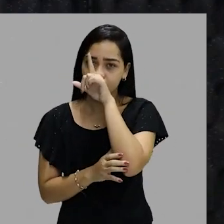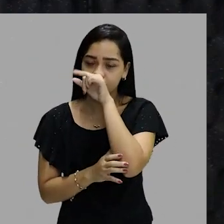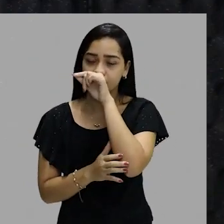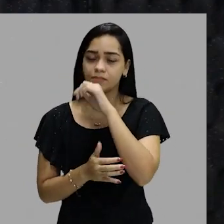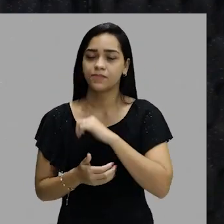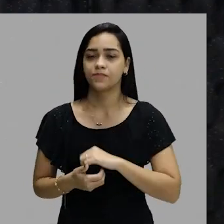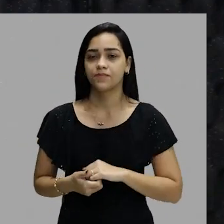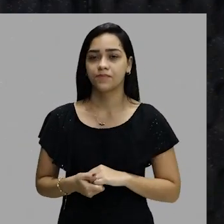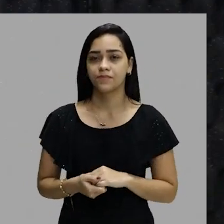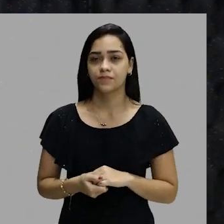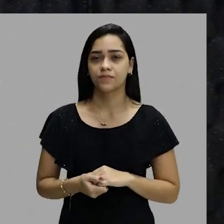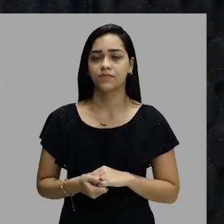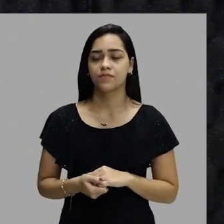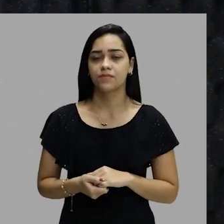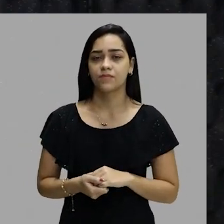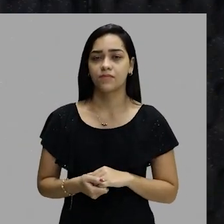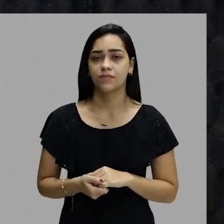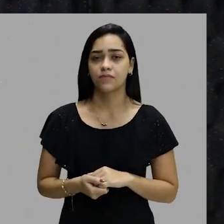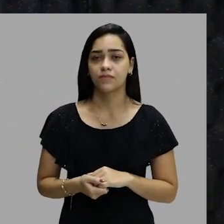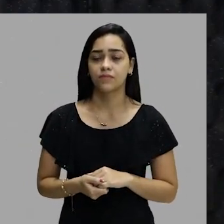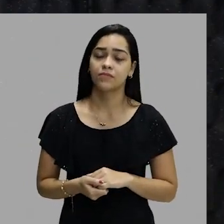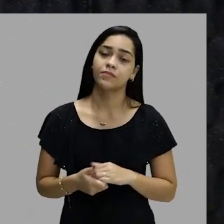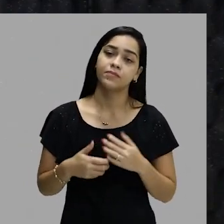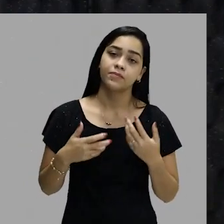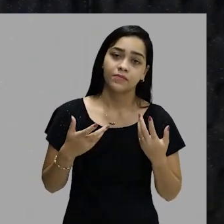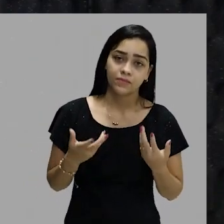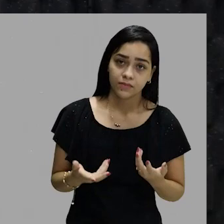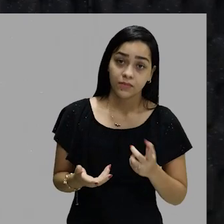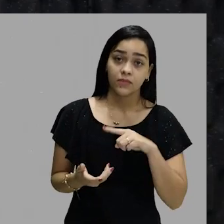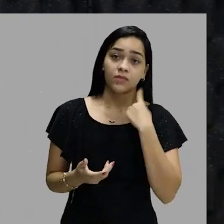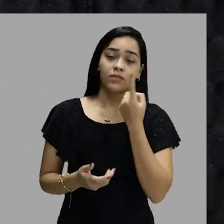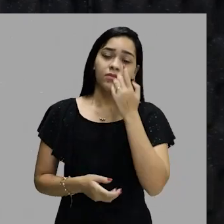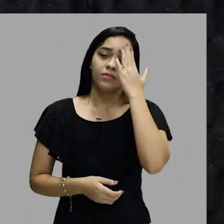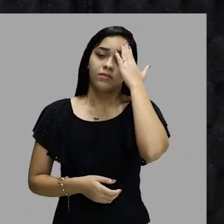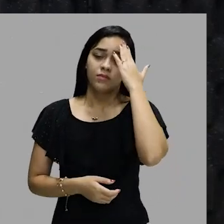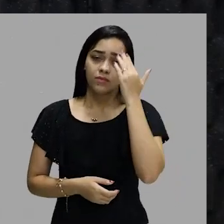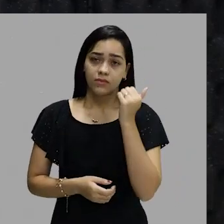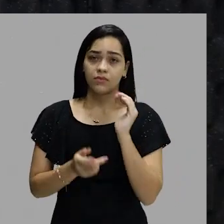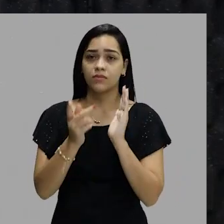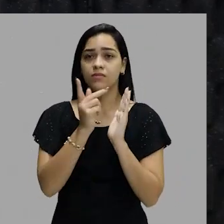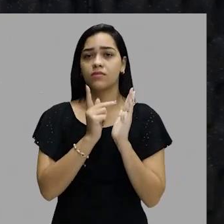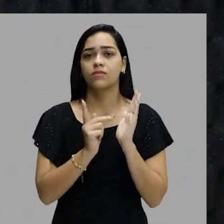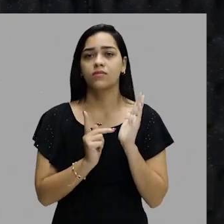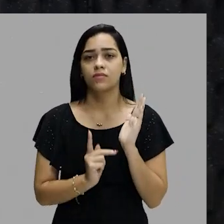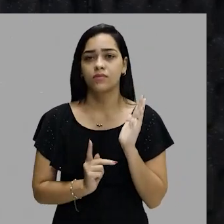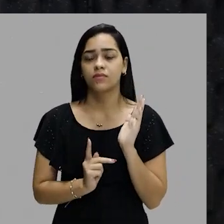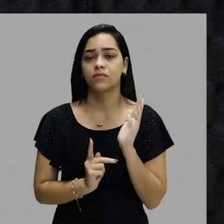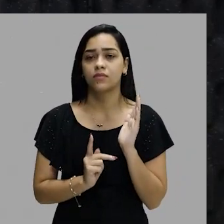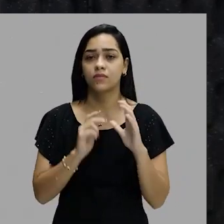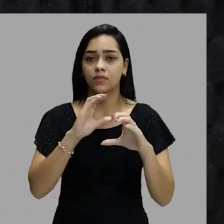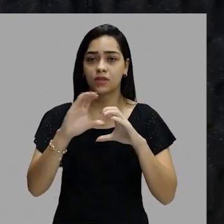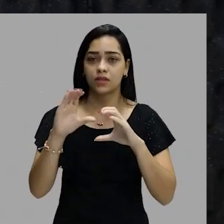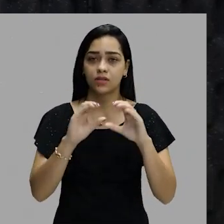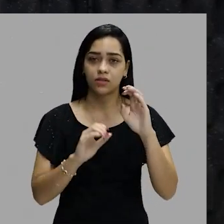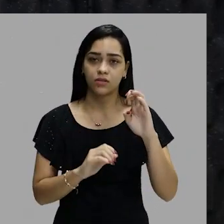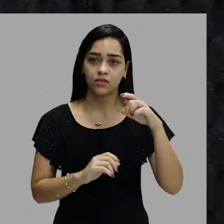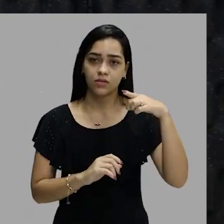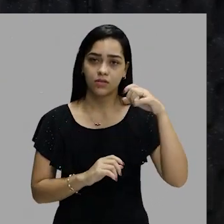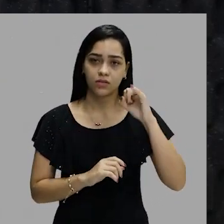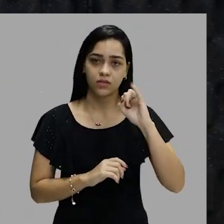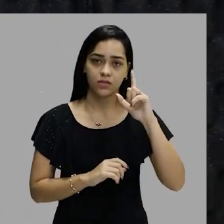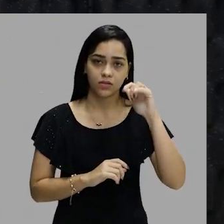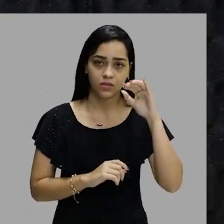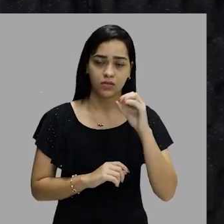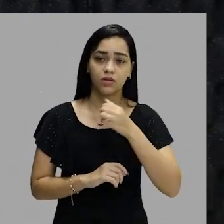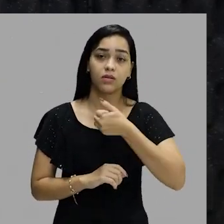canta o sabiá. Bom, nós sabemos que o poema é Canção do Exílio. Então,